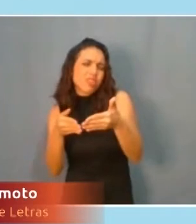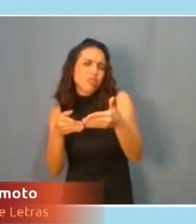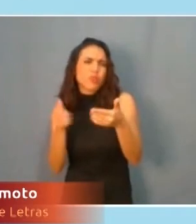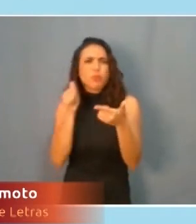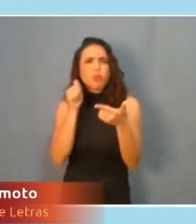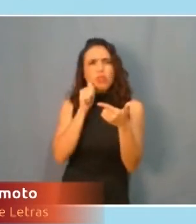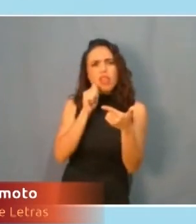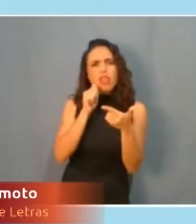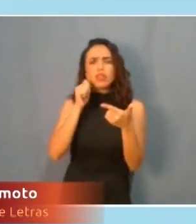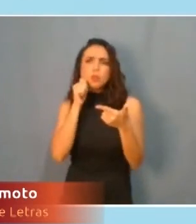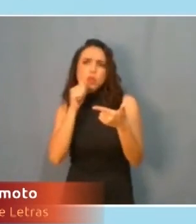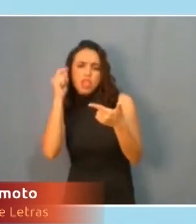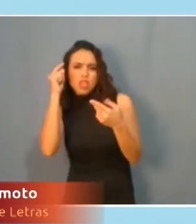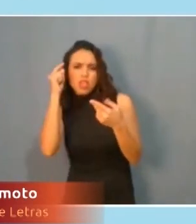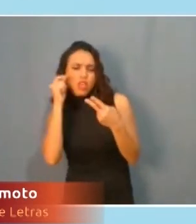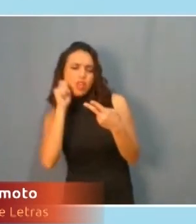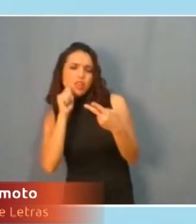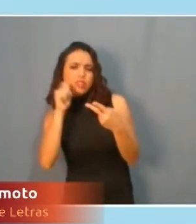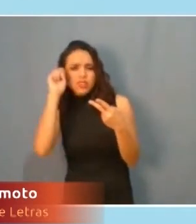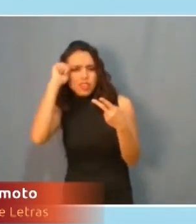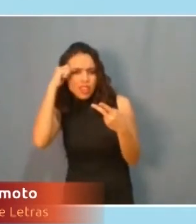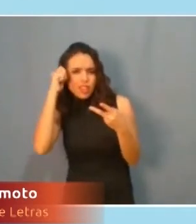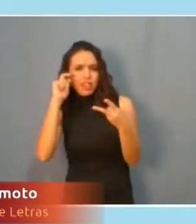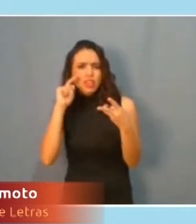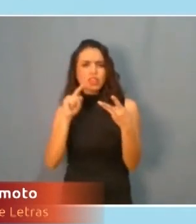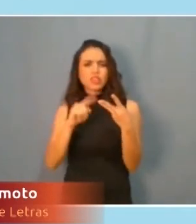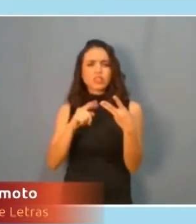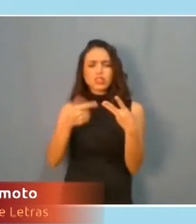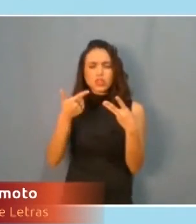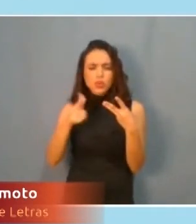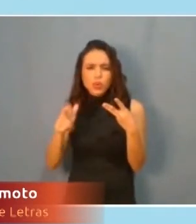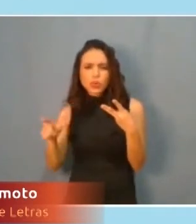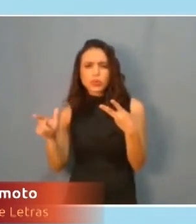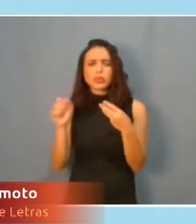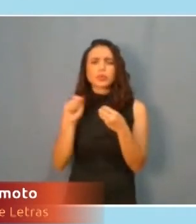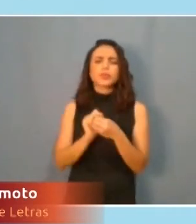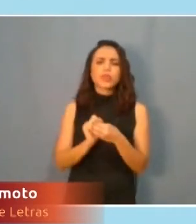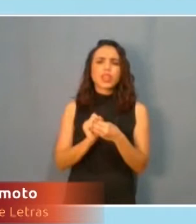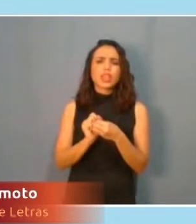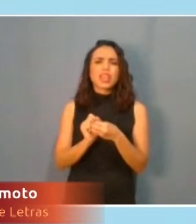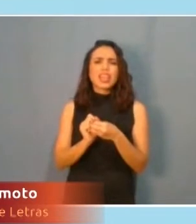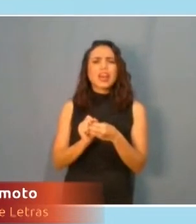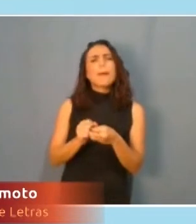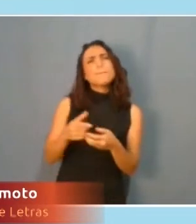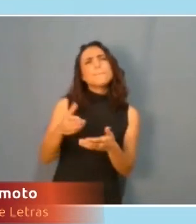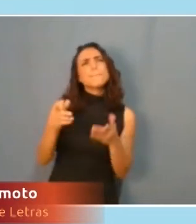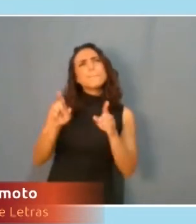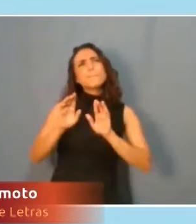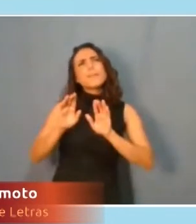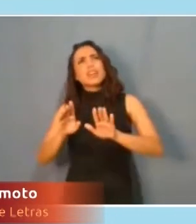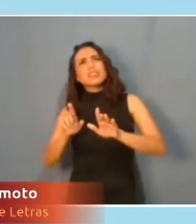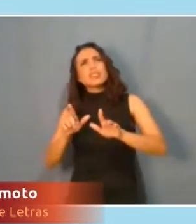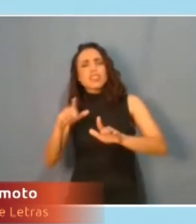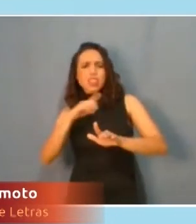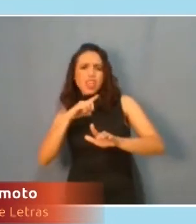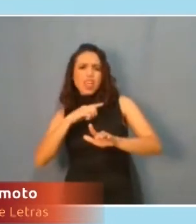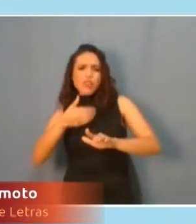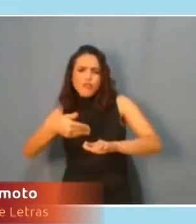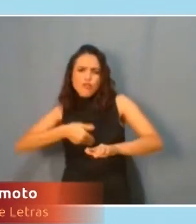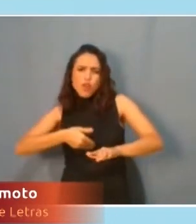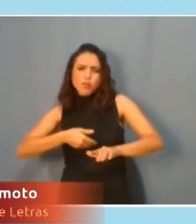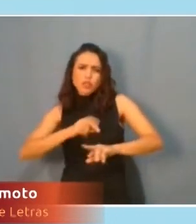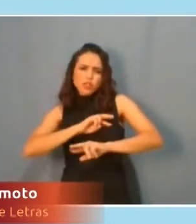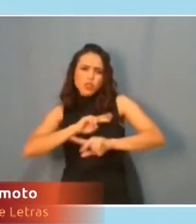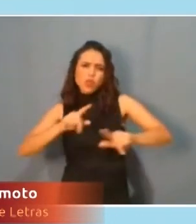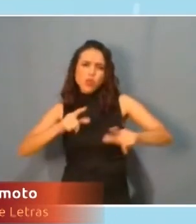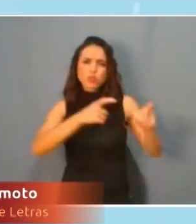esse grupo que é mais afetado, e também, existe fome em outras áreas, por exemplo, no meio urbano, essa fome atinge